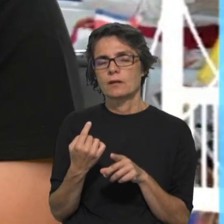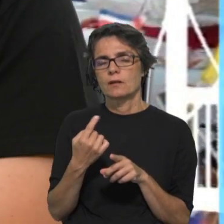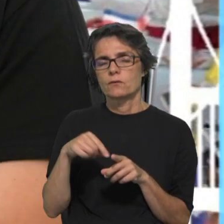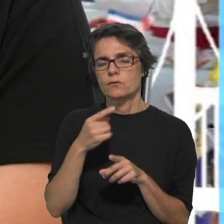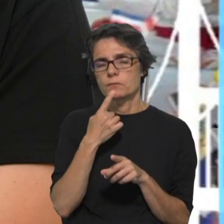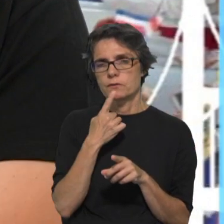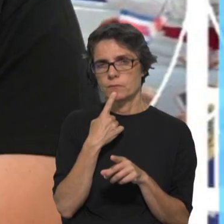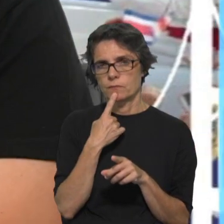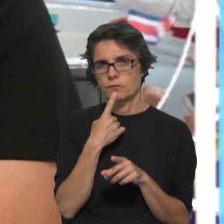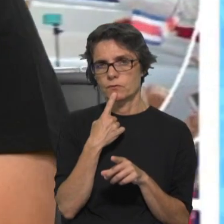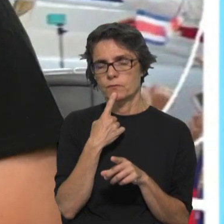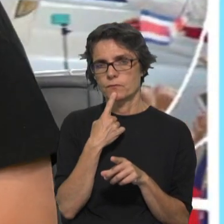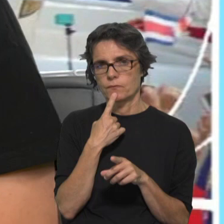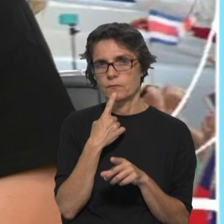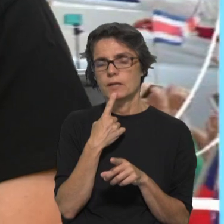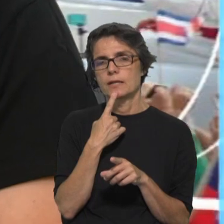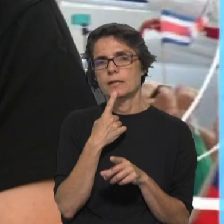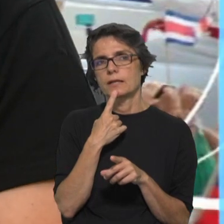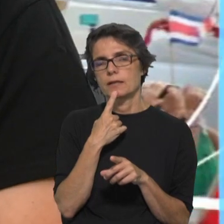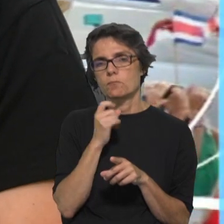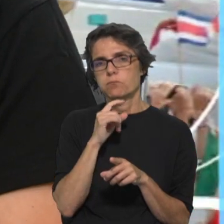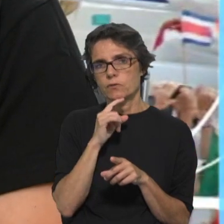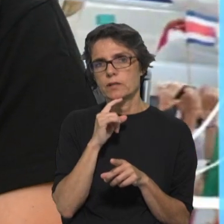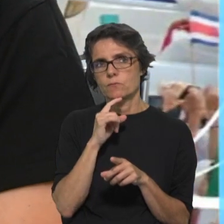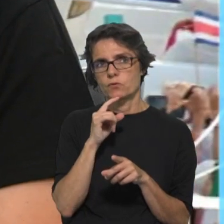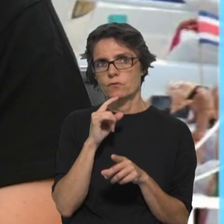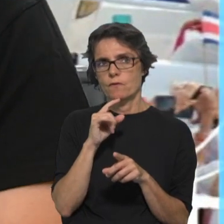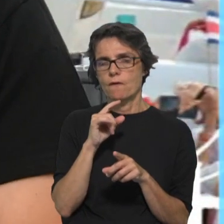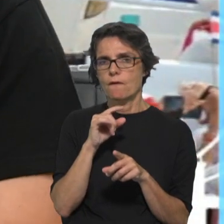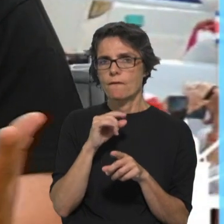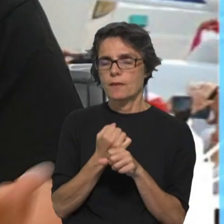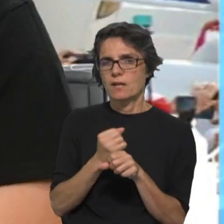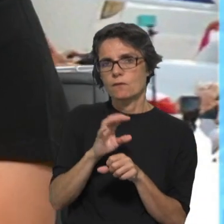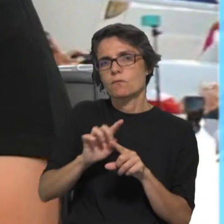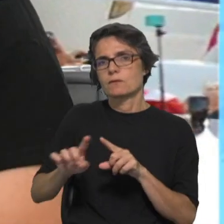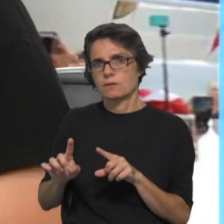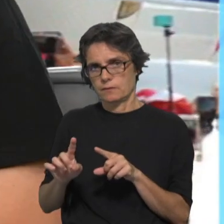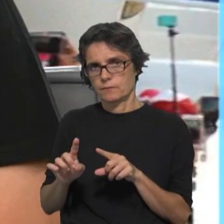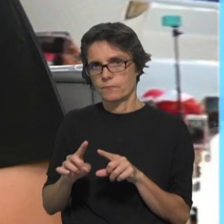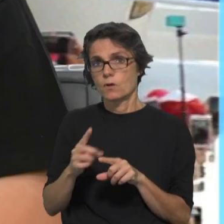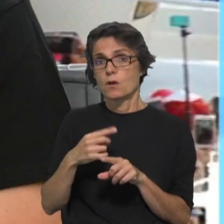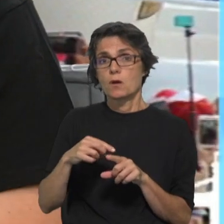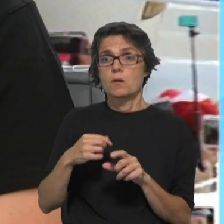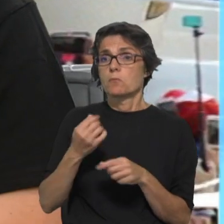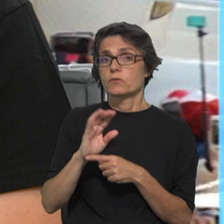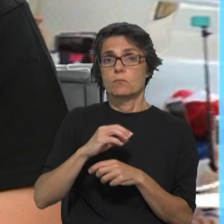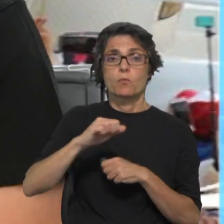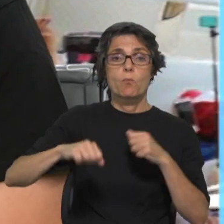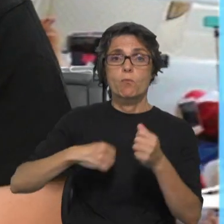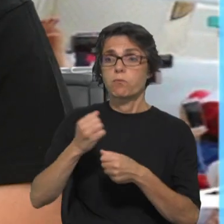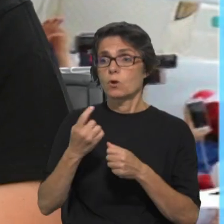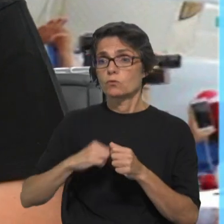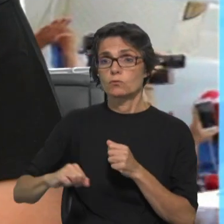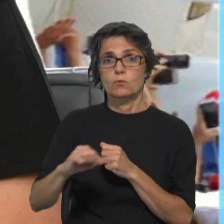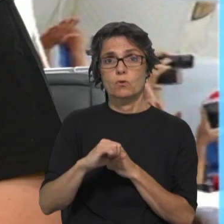redimensionamento daquilo que era a forma de fazer, não é? Acho que isso também é saudável, olharmos os nossos movimentos, ser capazes de olhar